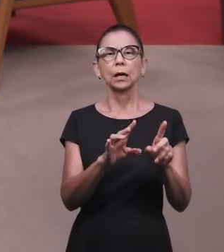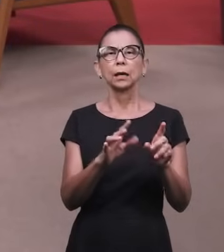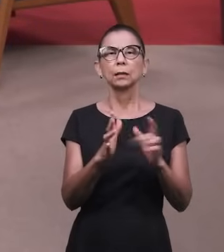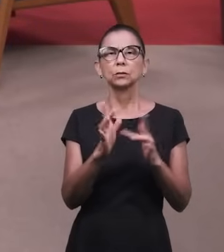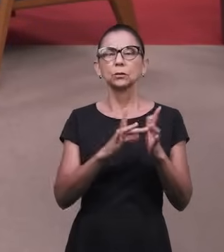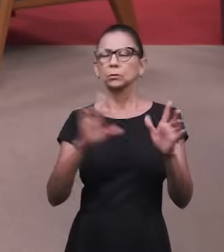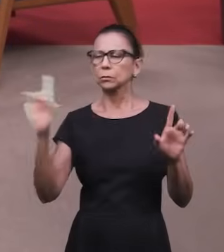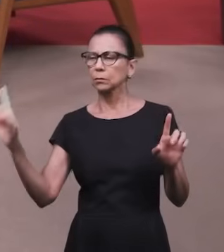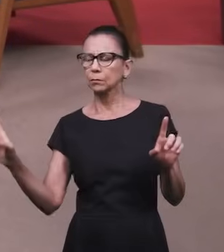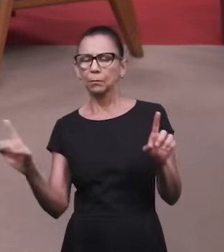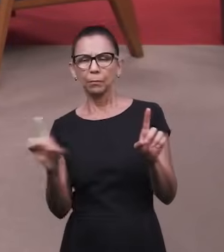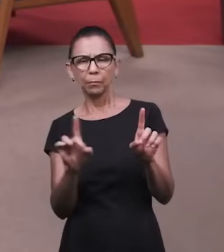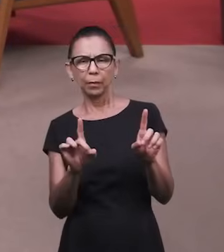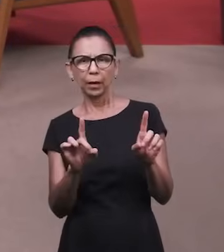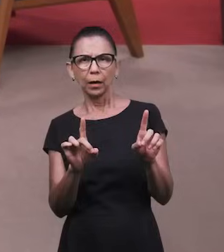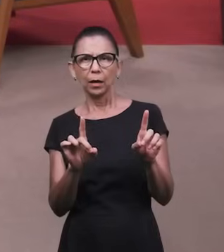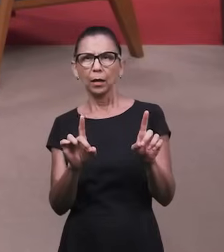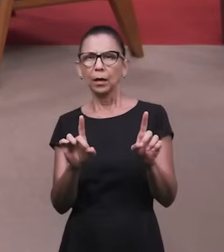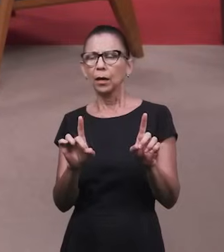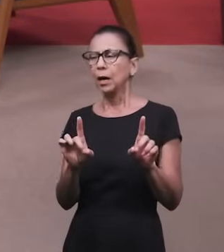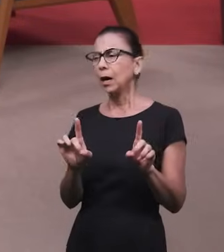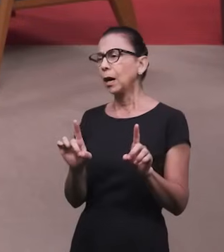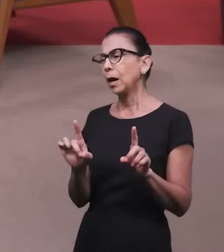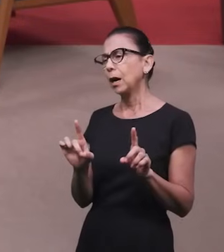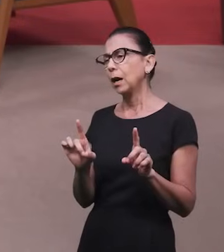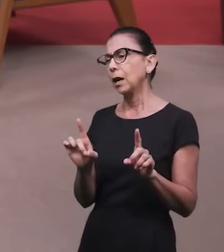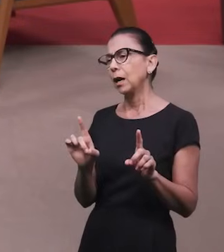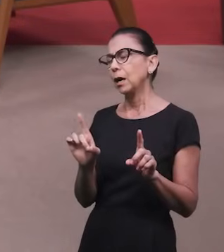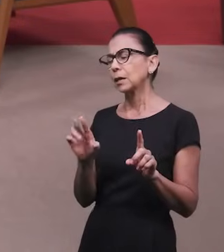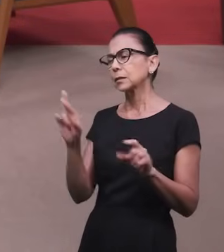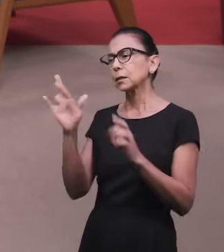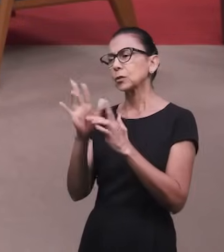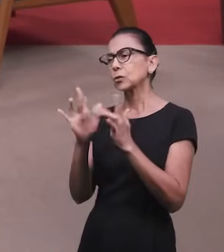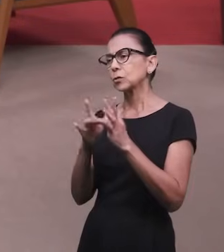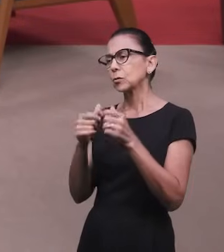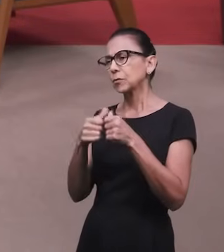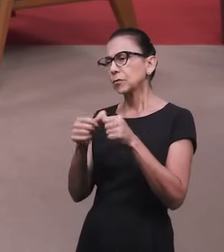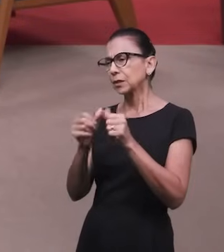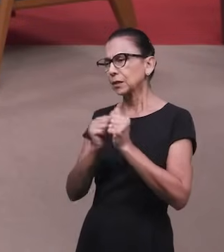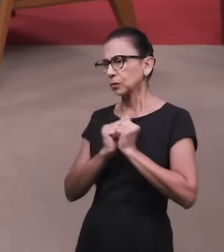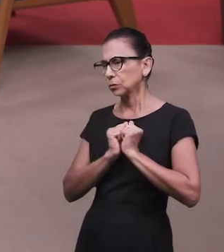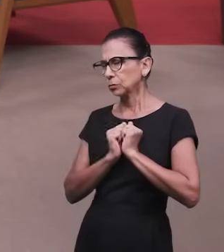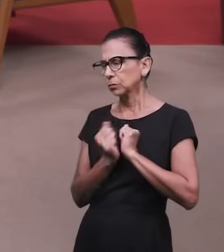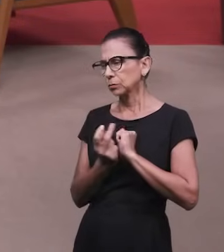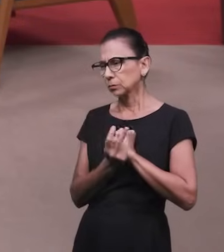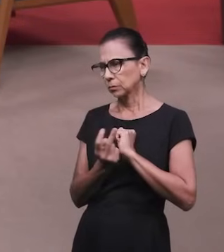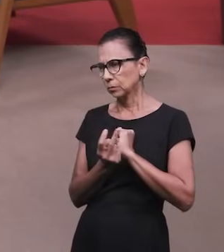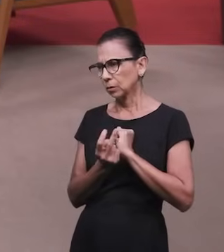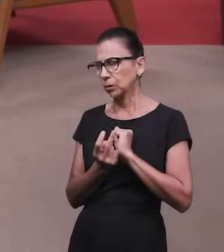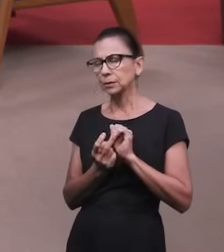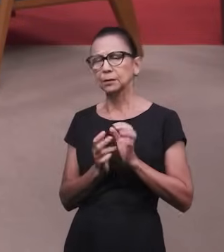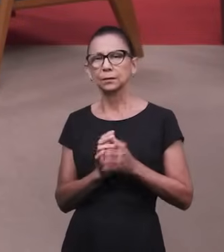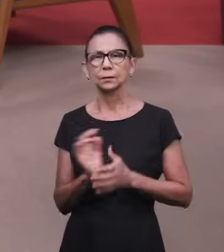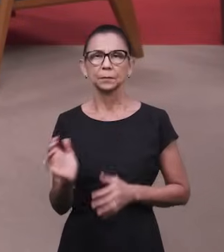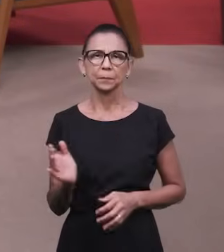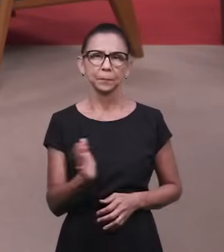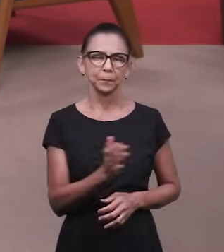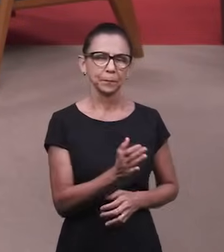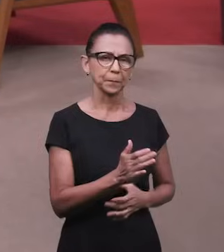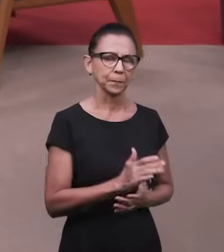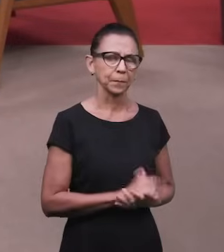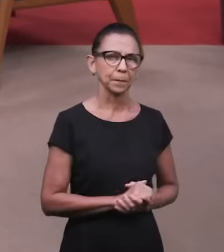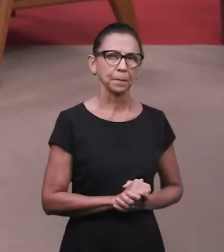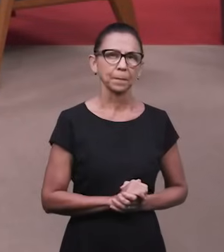falei rápido aqui, mas a igreja é infiel. Quando abriu, já tinha passado a